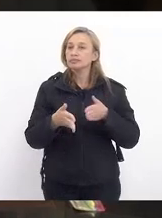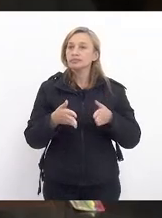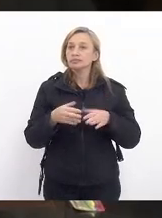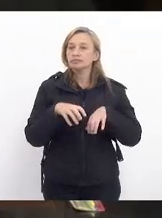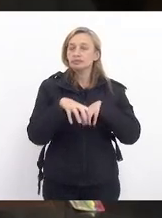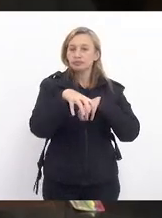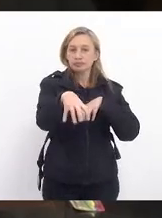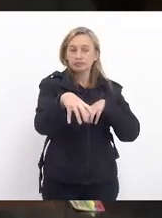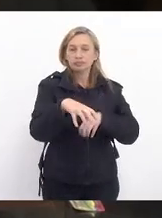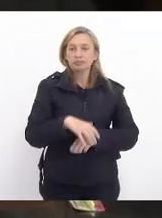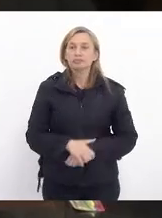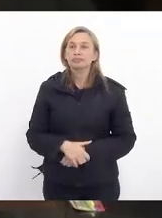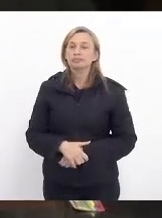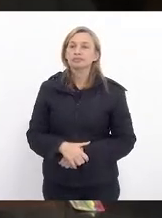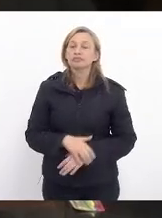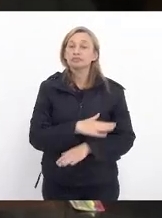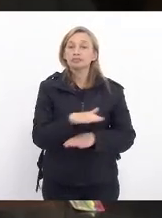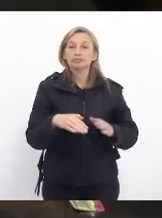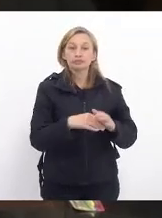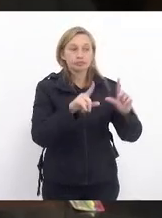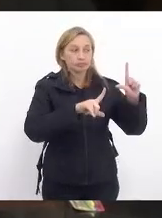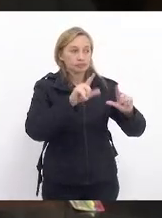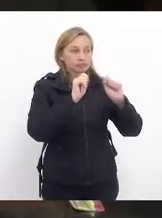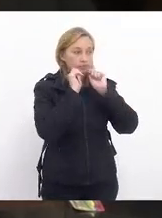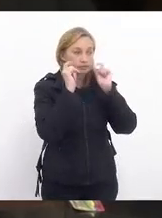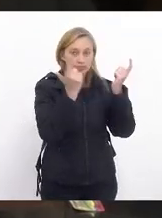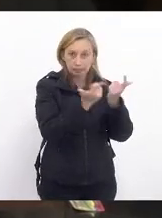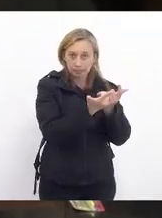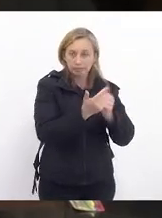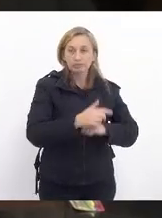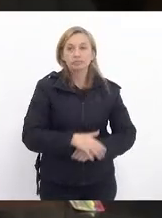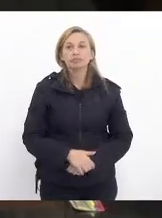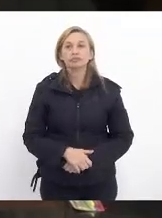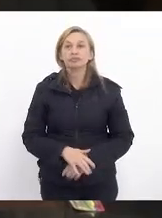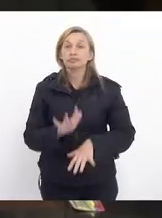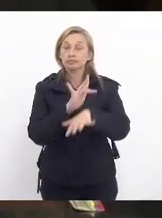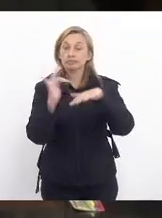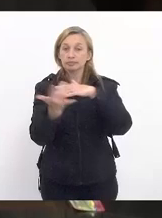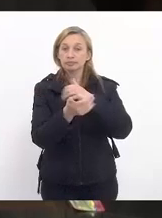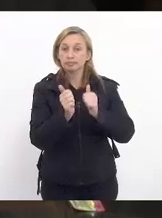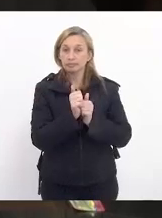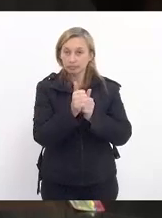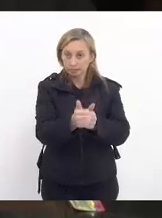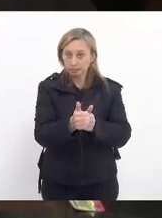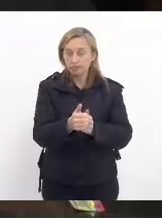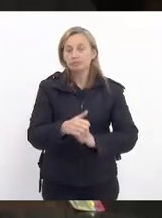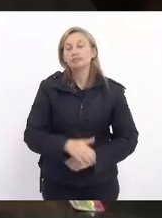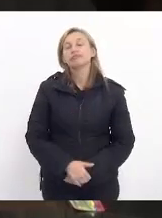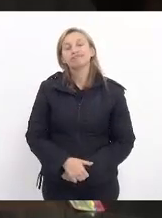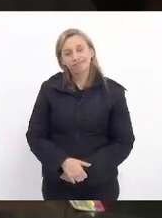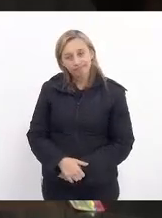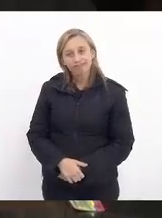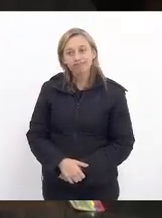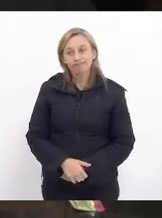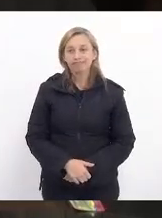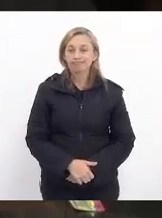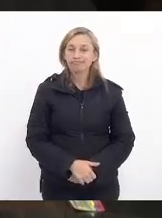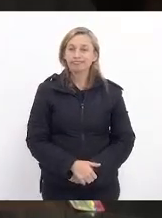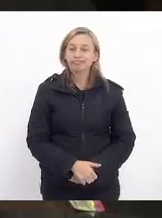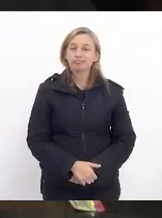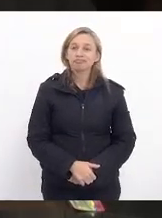virtual cidadãs e cidadãos que nos acompanham pela TV alerj nos segue em pelas redes